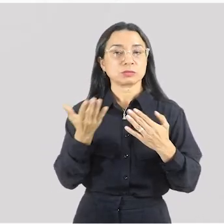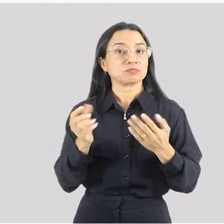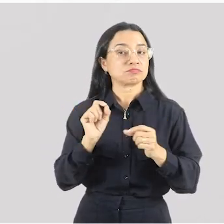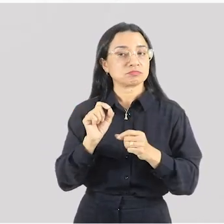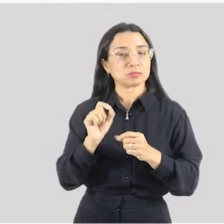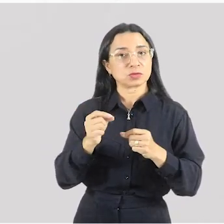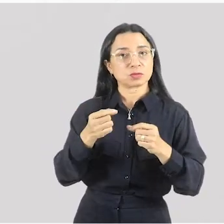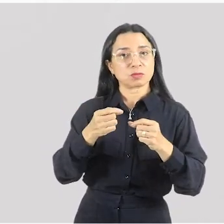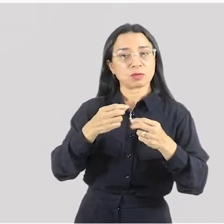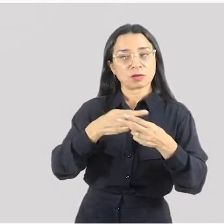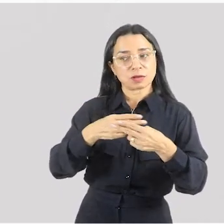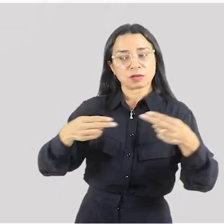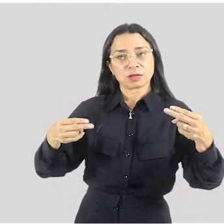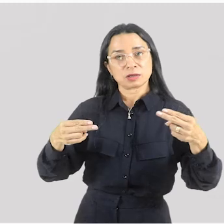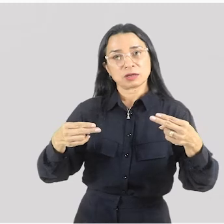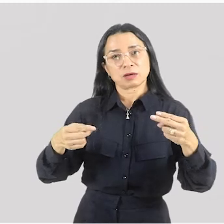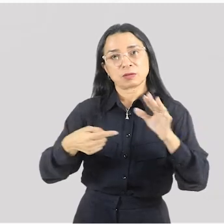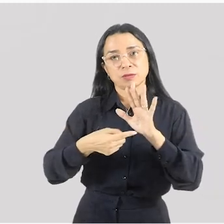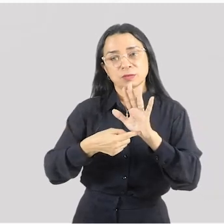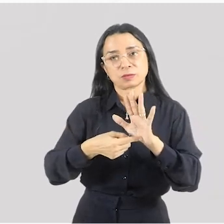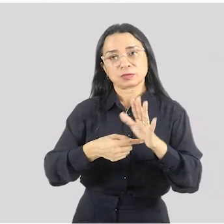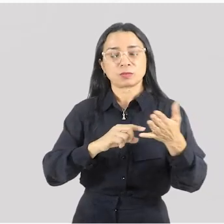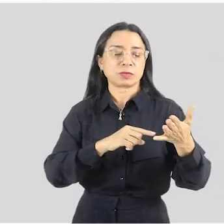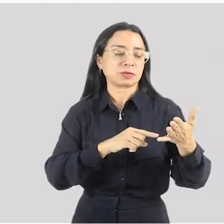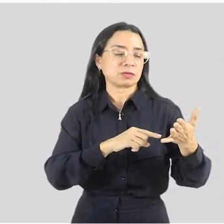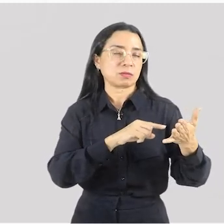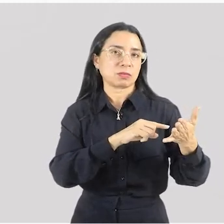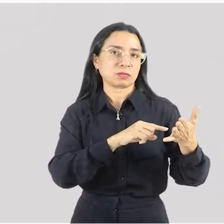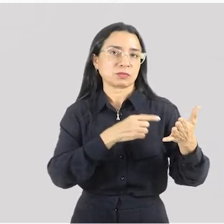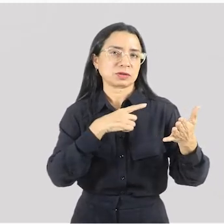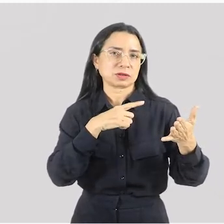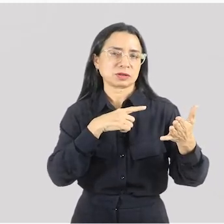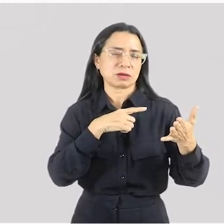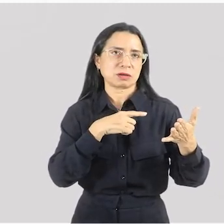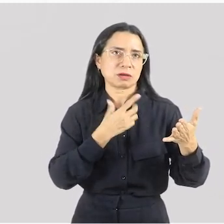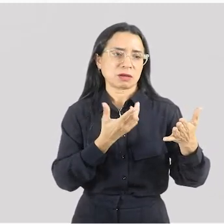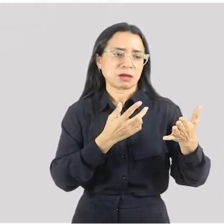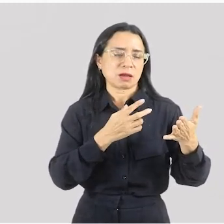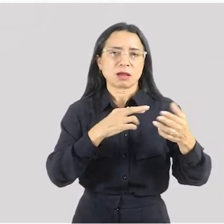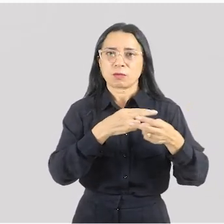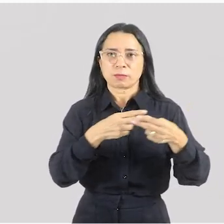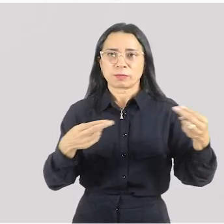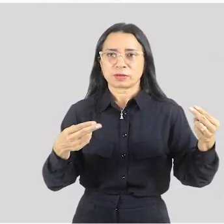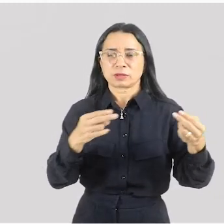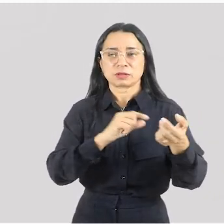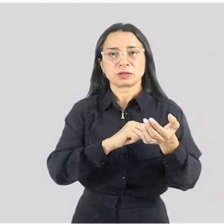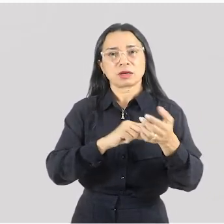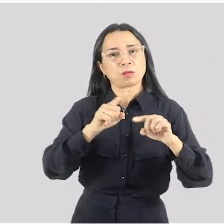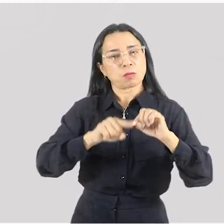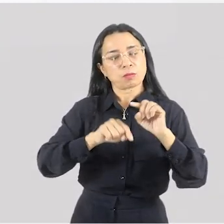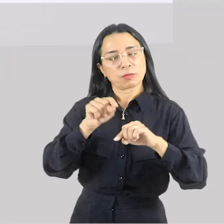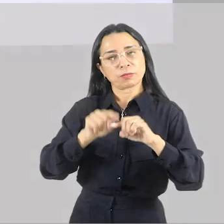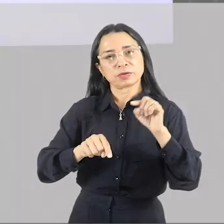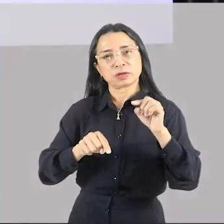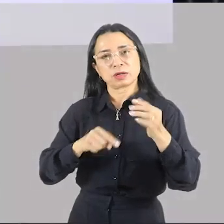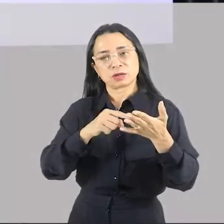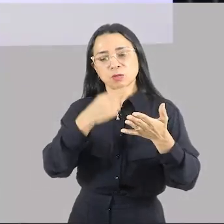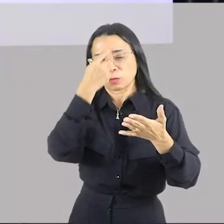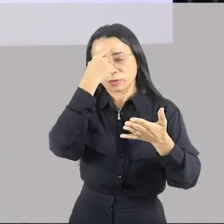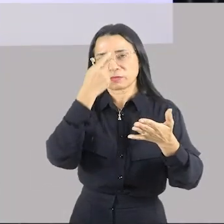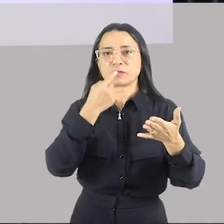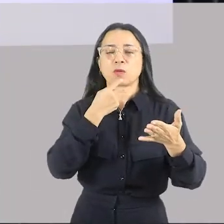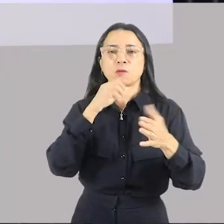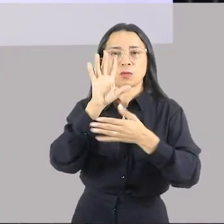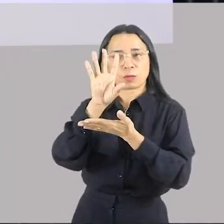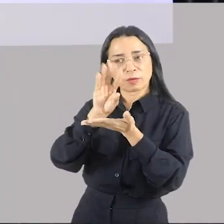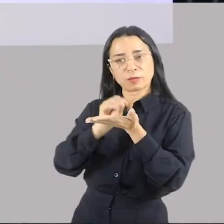dado. Toda vez que existe um material, seja ele uma fotografia, uma notícia ou qualquer coisa, e que existe